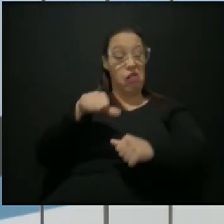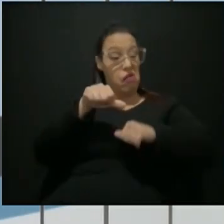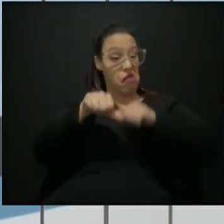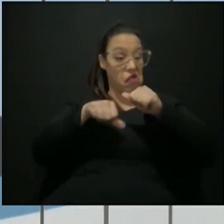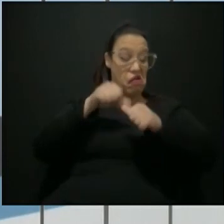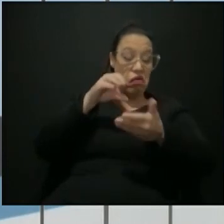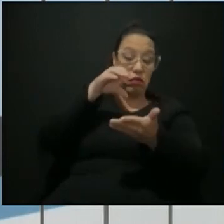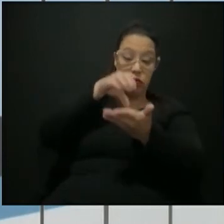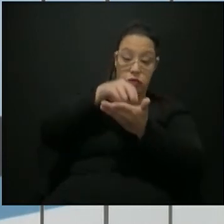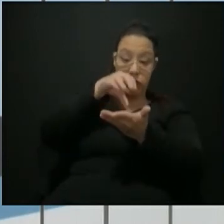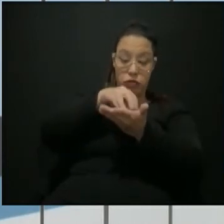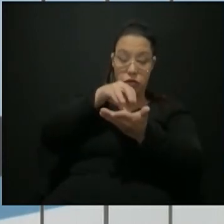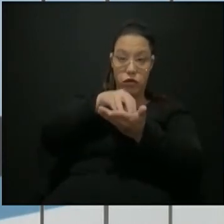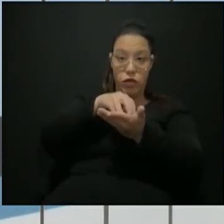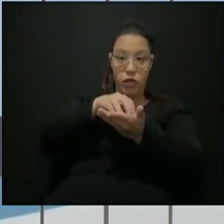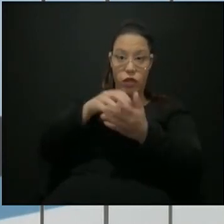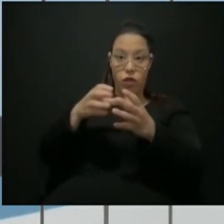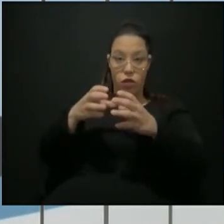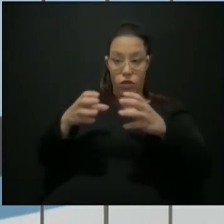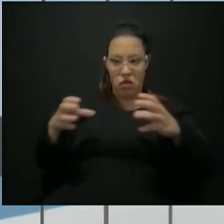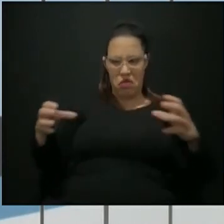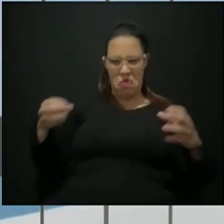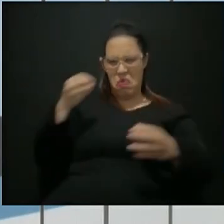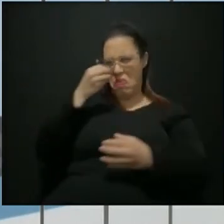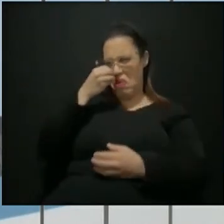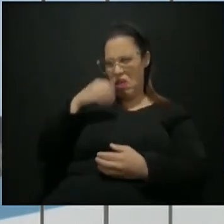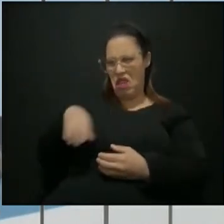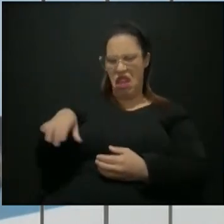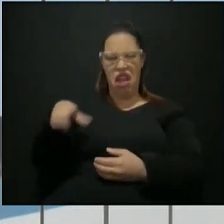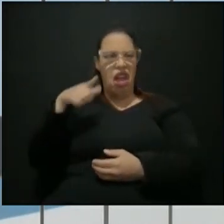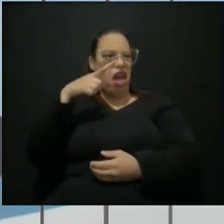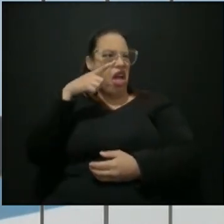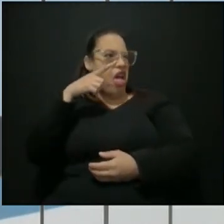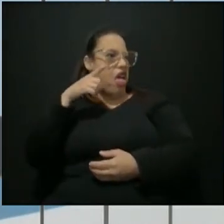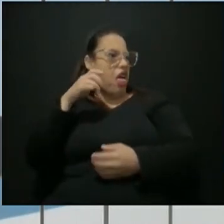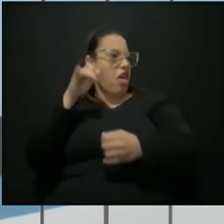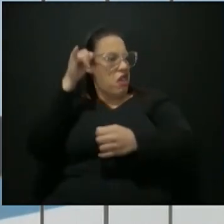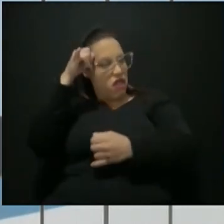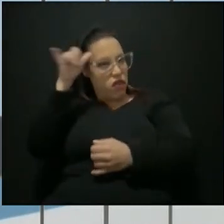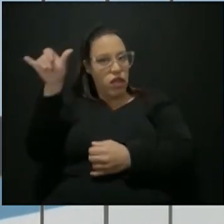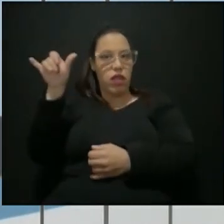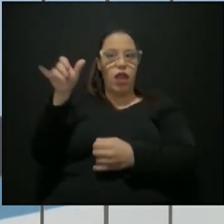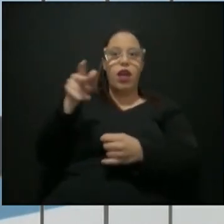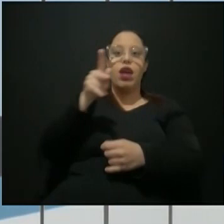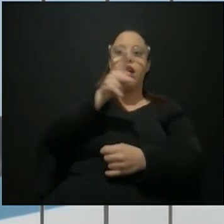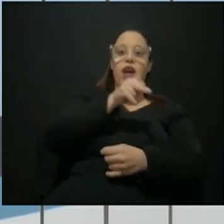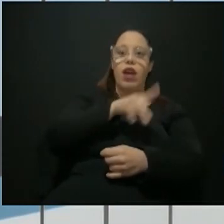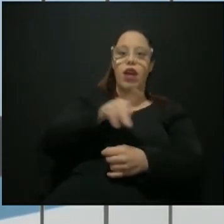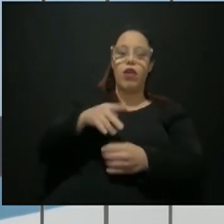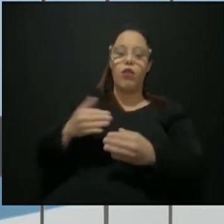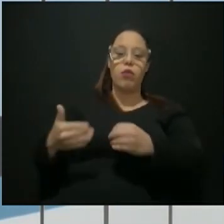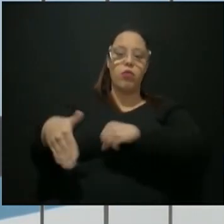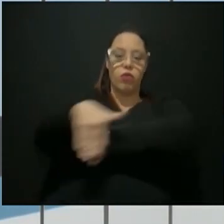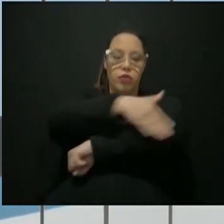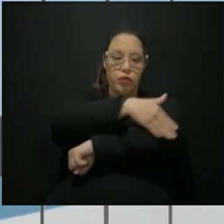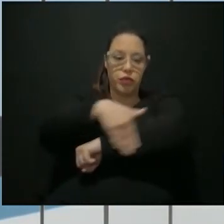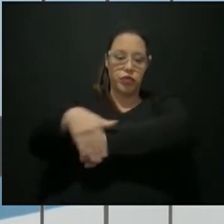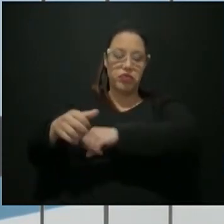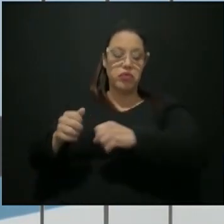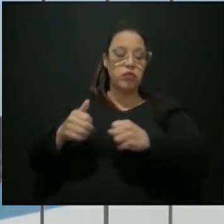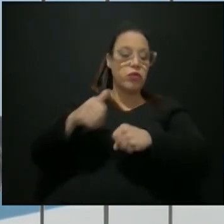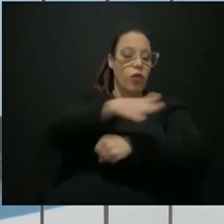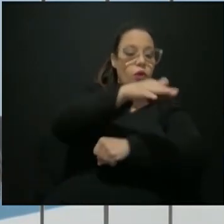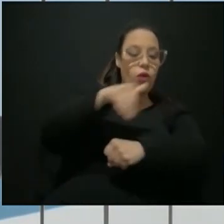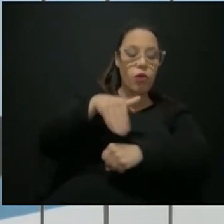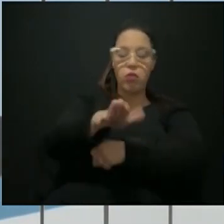grandes centros, né, em espaços inóspitos para evitar a população em situação de rua, né, para fazer, então a gente empurra as pessoas